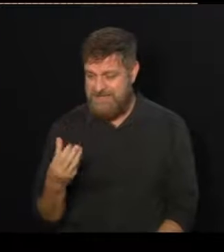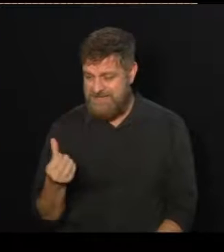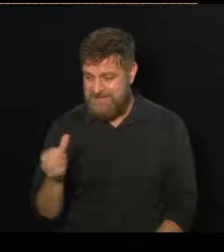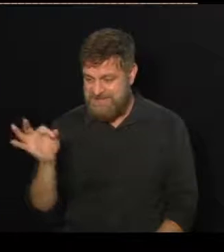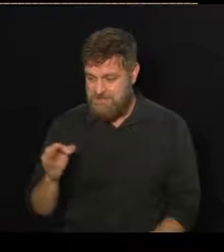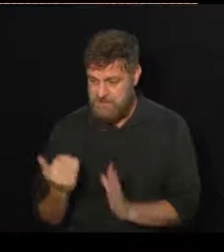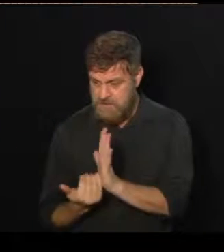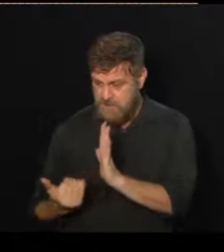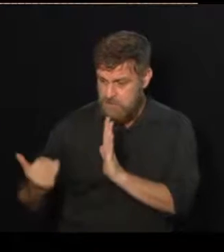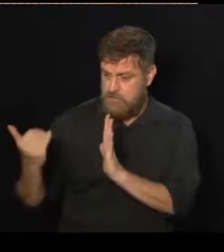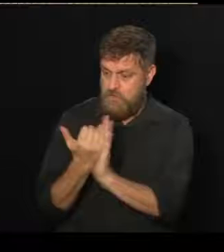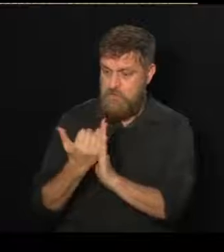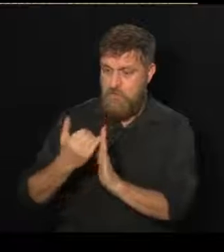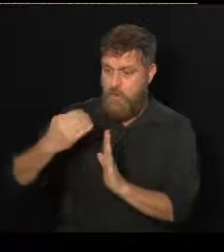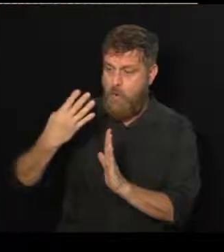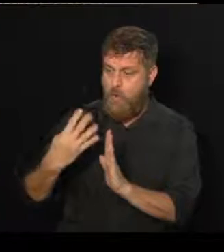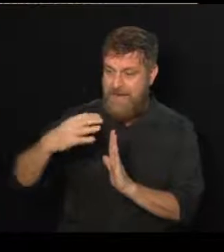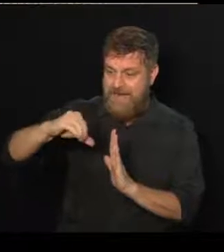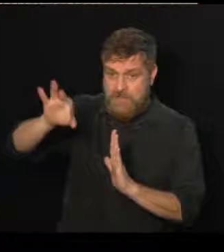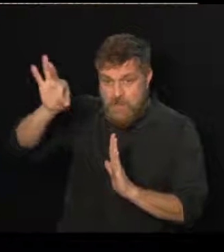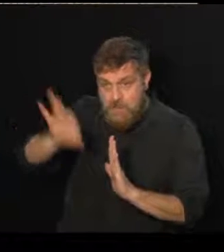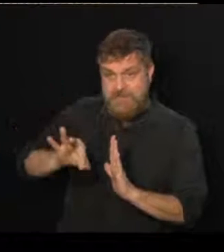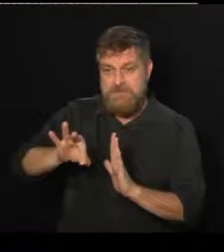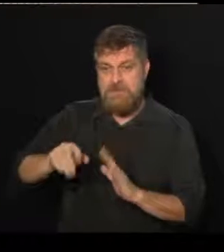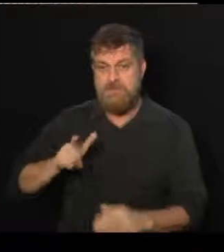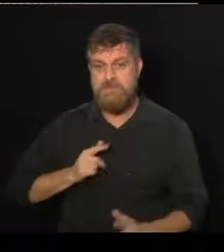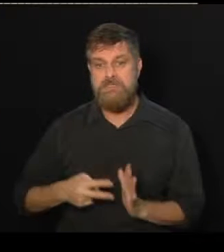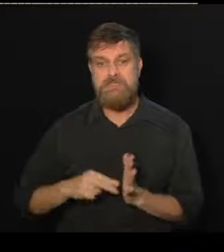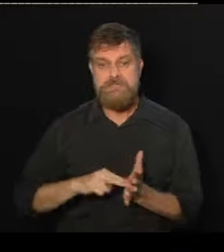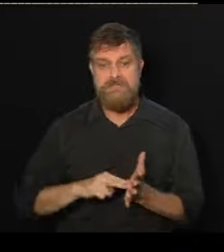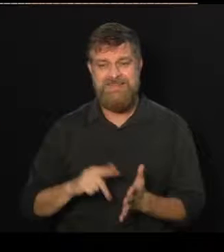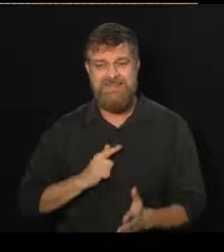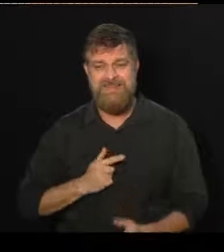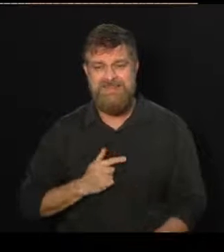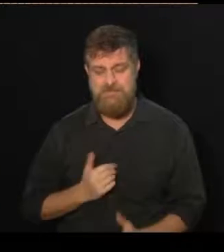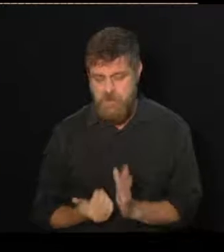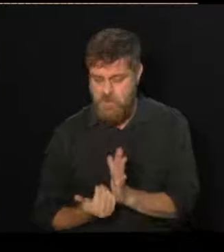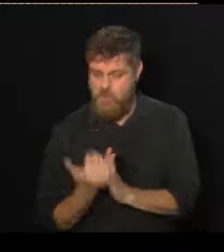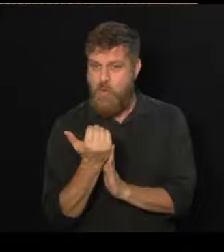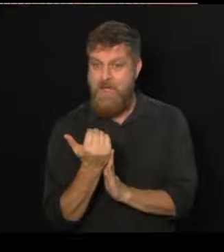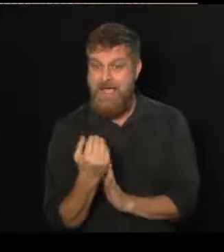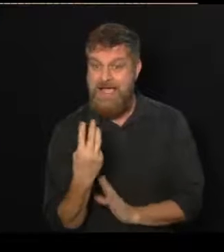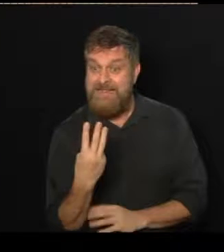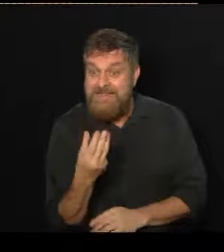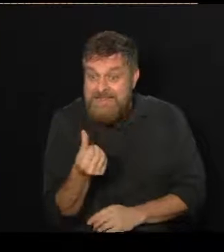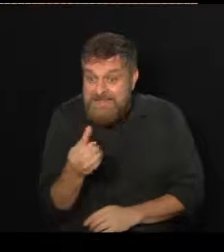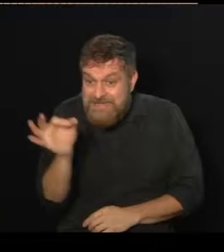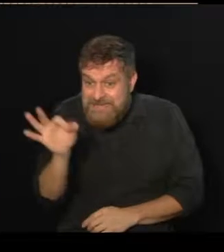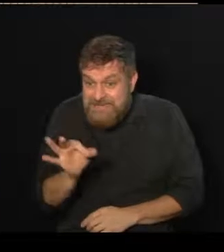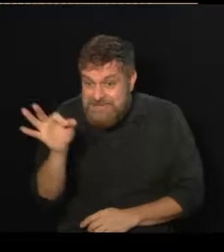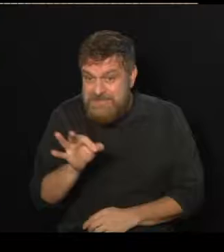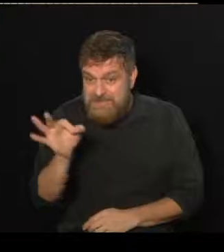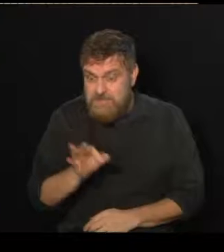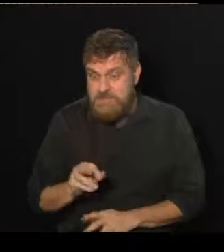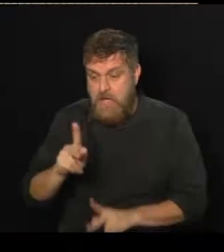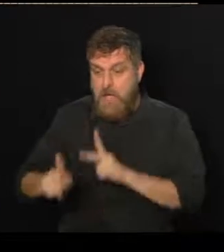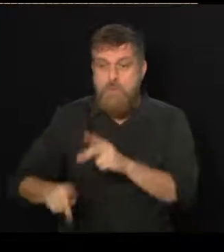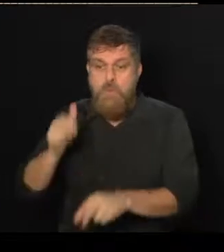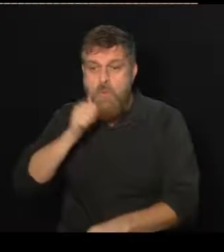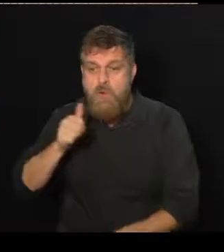36% para 49%, representando um aumento de 36% na